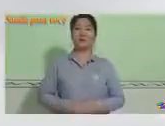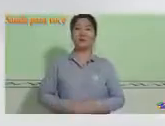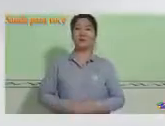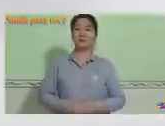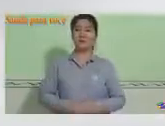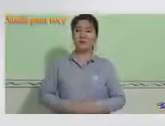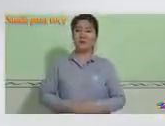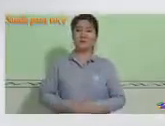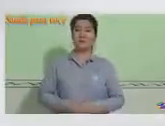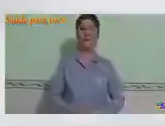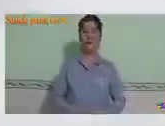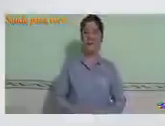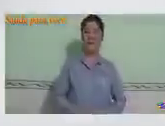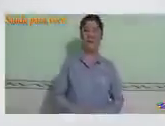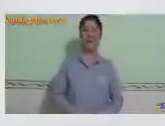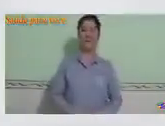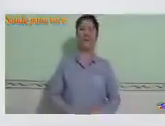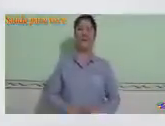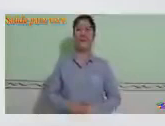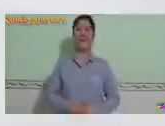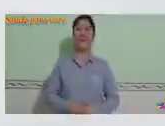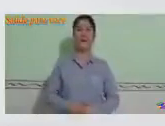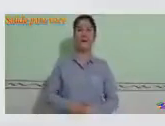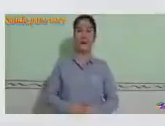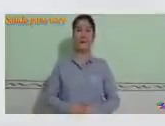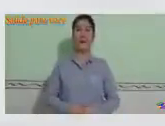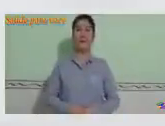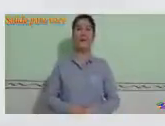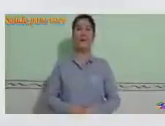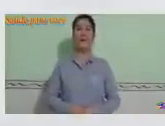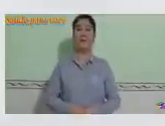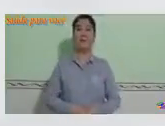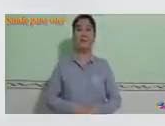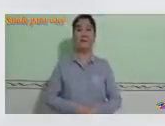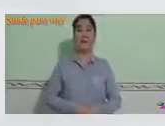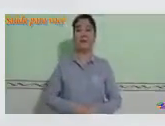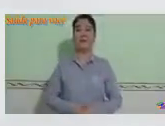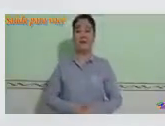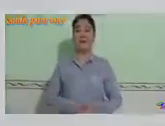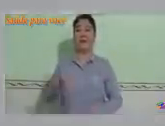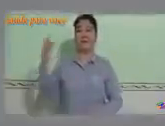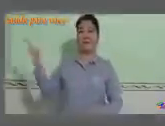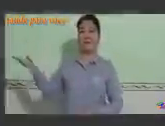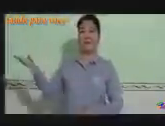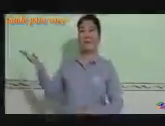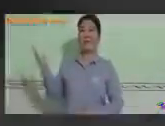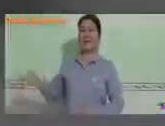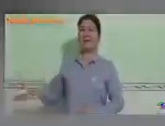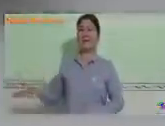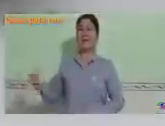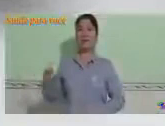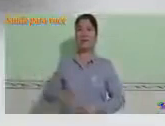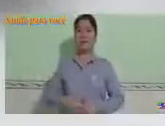MODODEPREPARO colocar todos os ingredientes em um frasco vaporizador e agitar bem. O desodorante natural deve ser aplicado